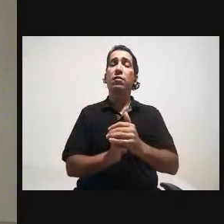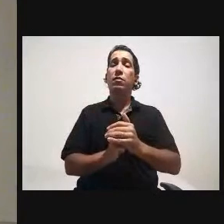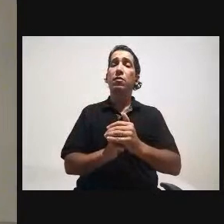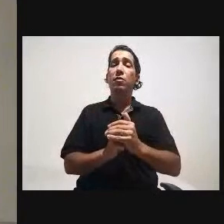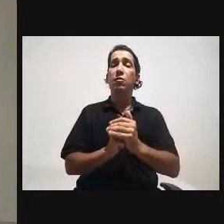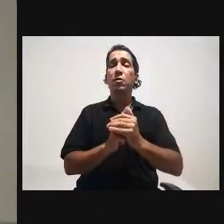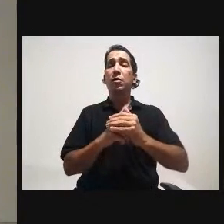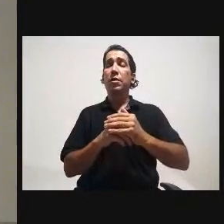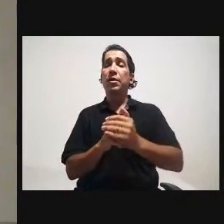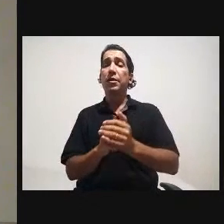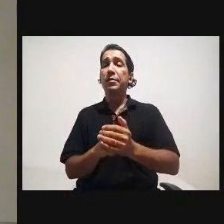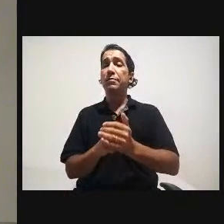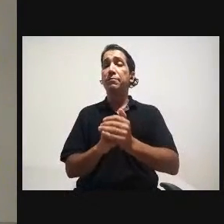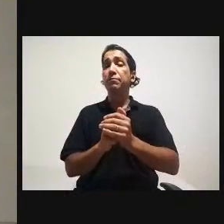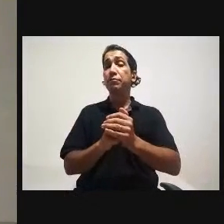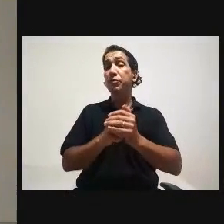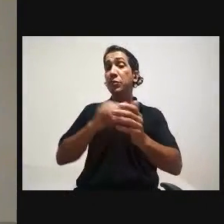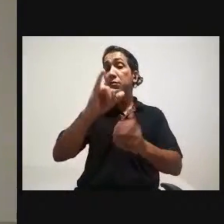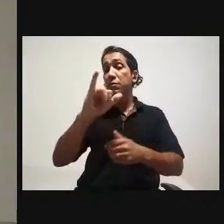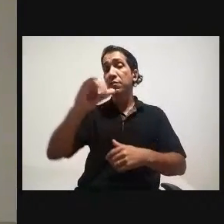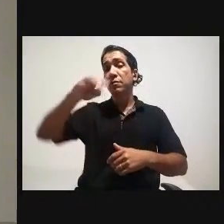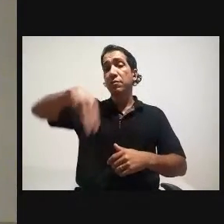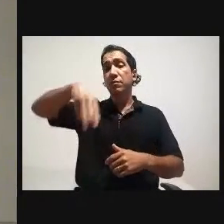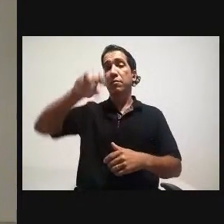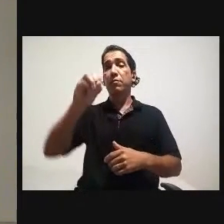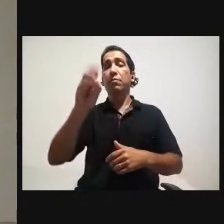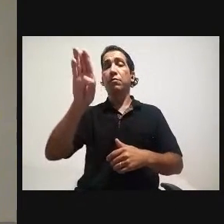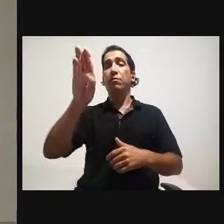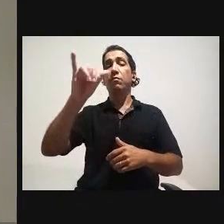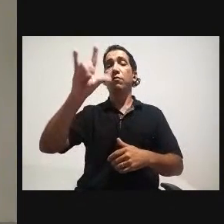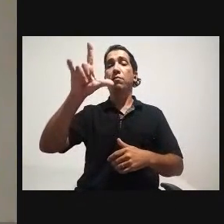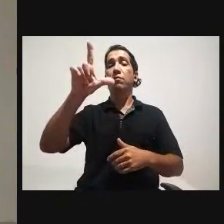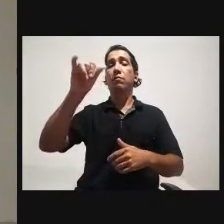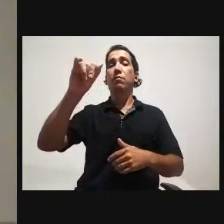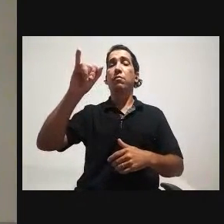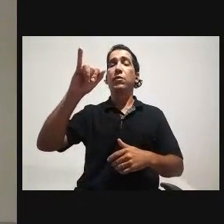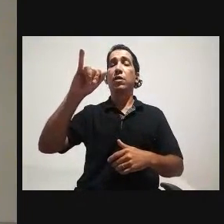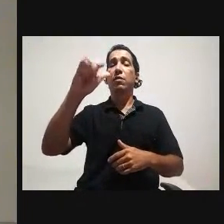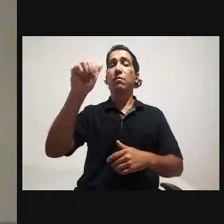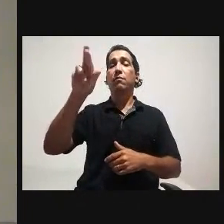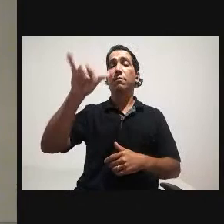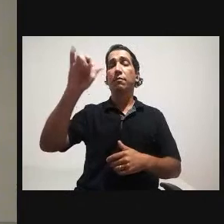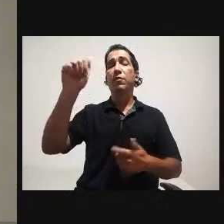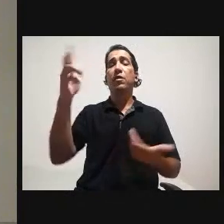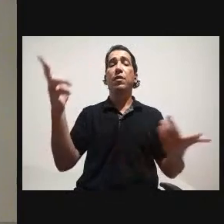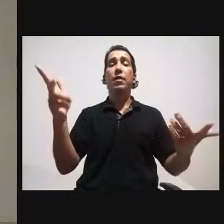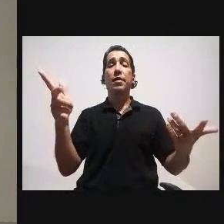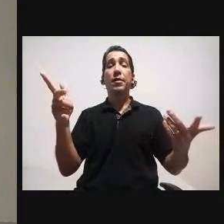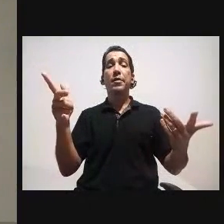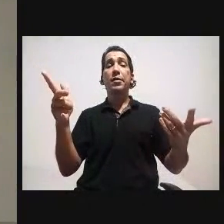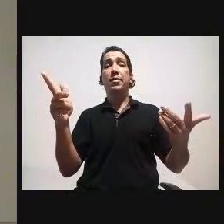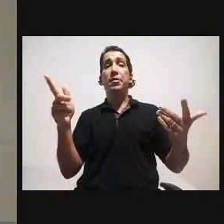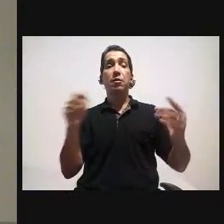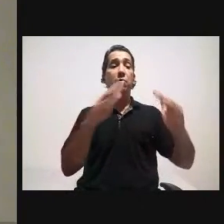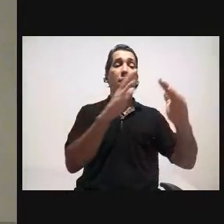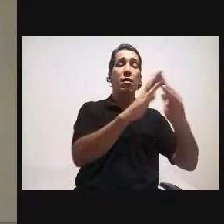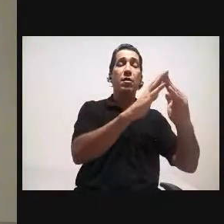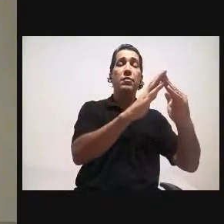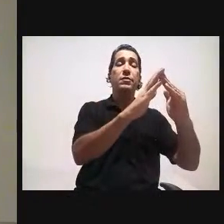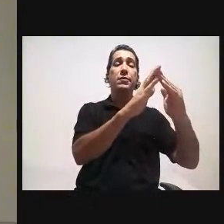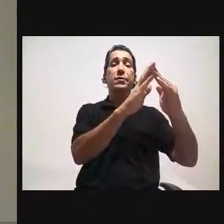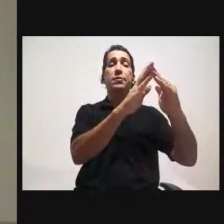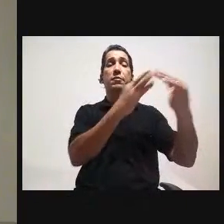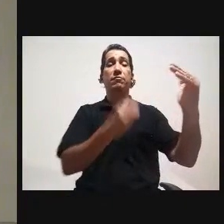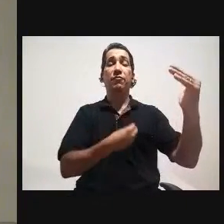As imobiliárias tradicionais estão perdendo terreno para as imobiliárias já com o formato digital.